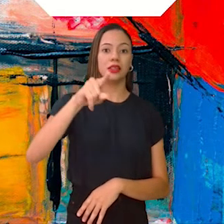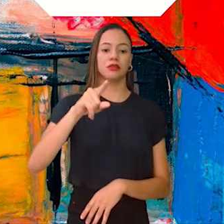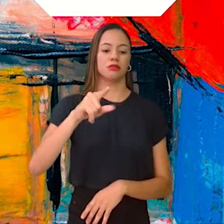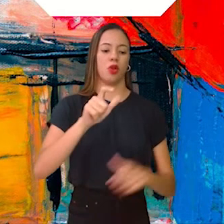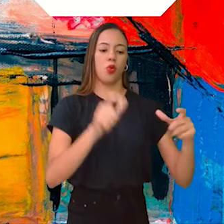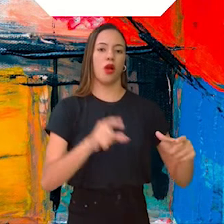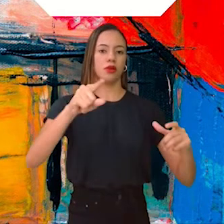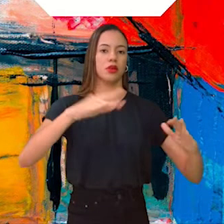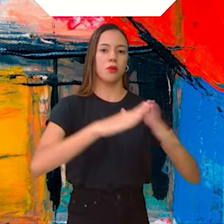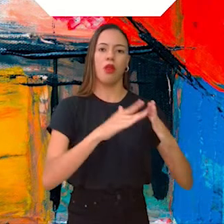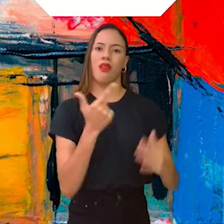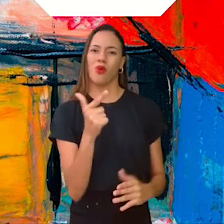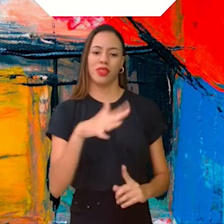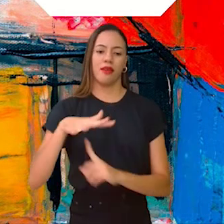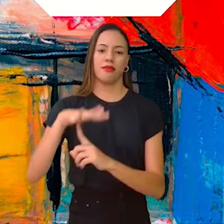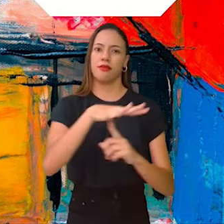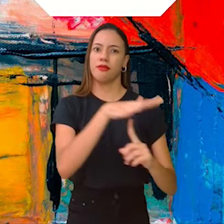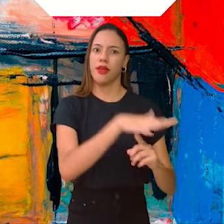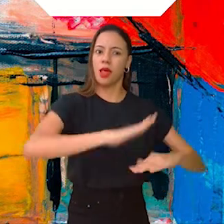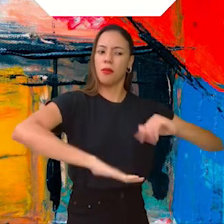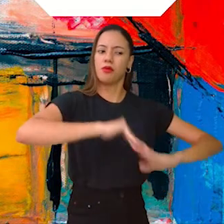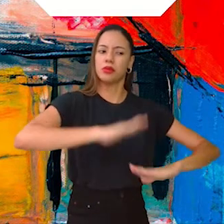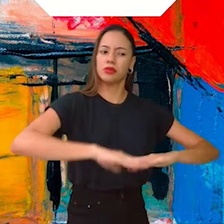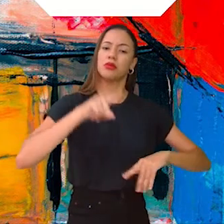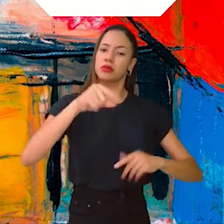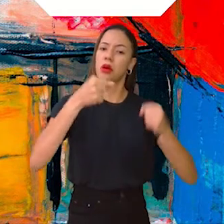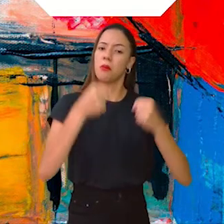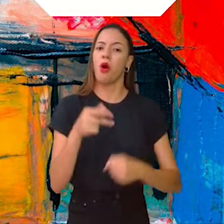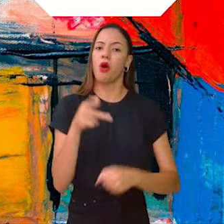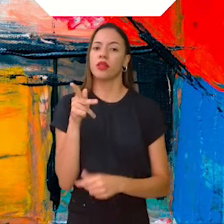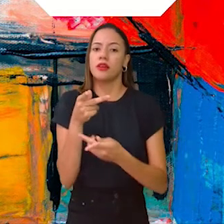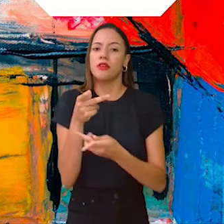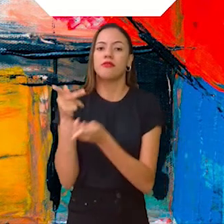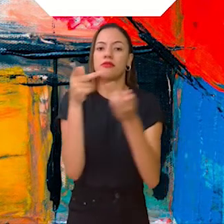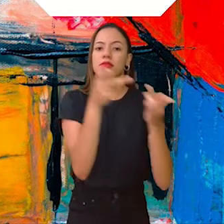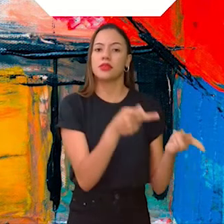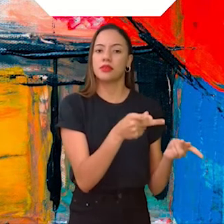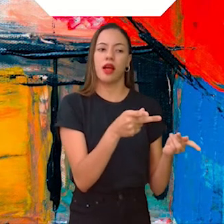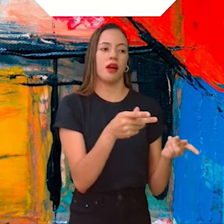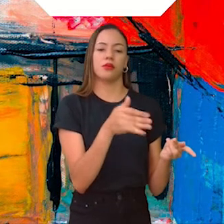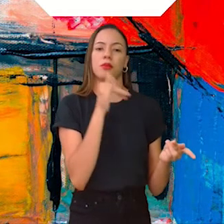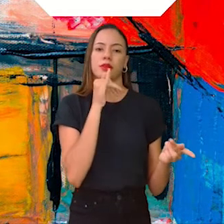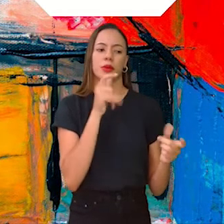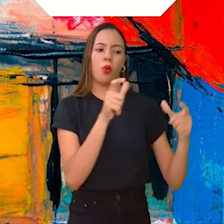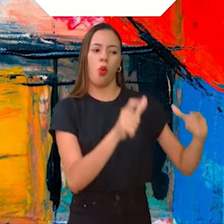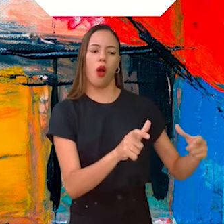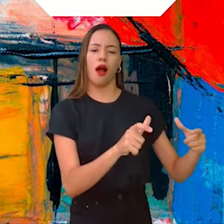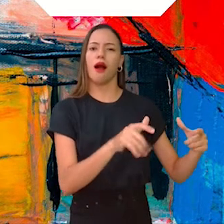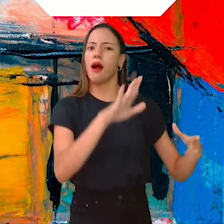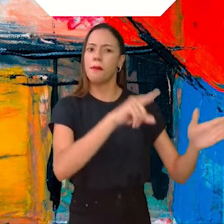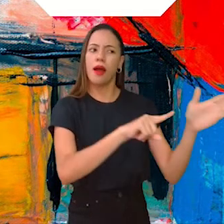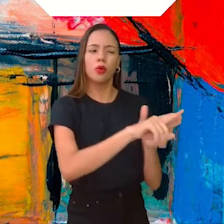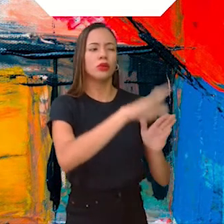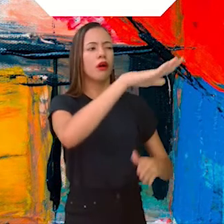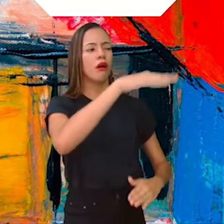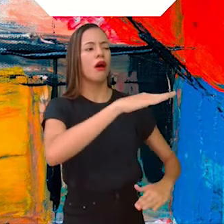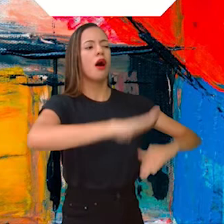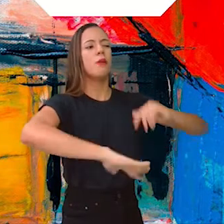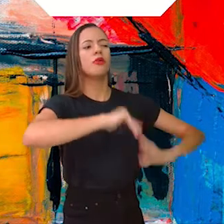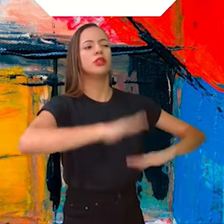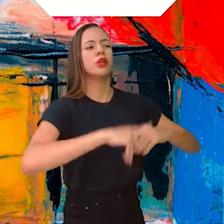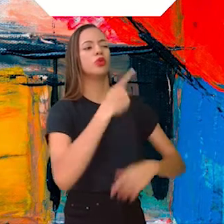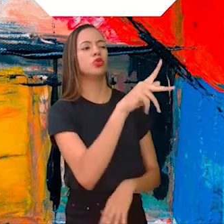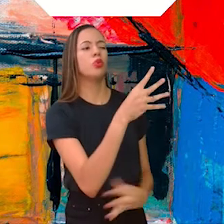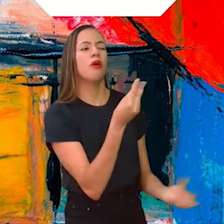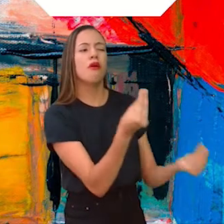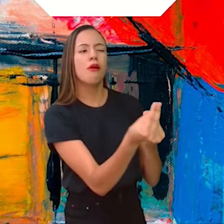ali, você visita algum lugar, você frequenta algum estabelecimento comercial e pergunta para a pessoa como é exercer sua profissão. E